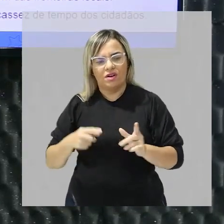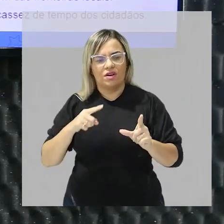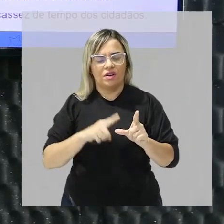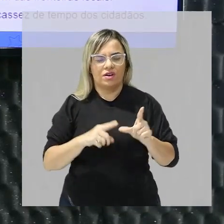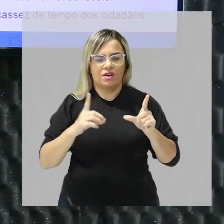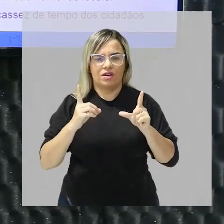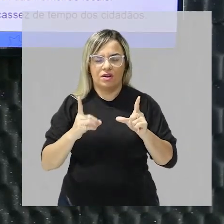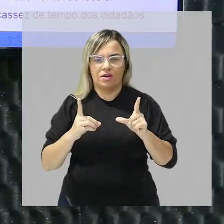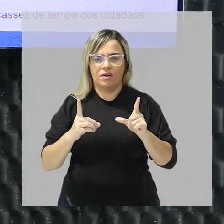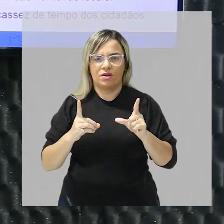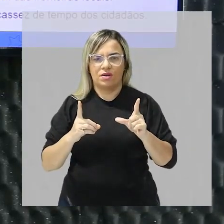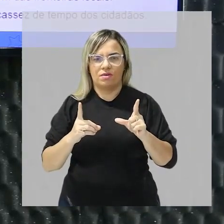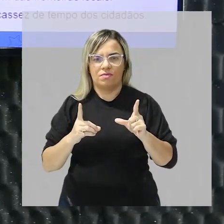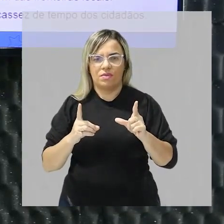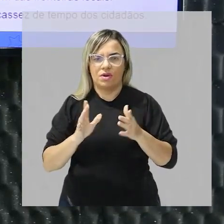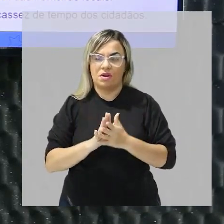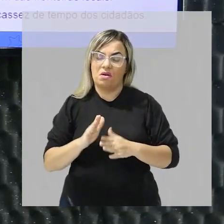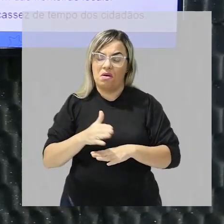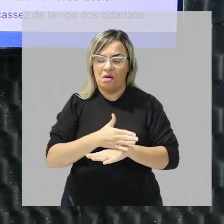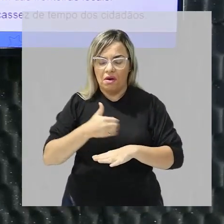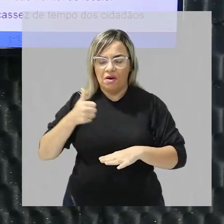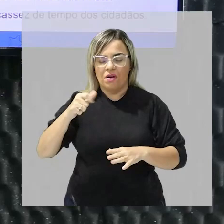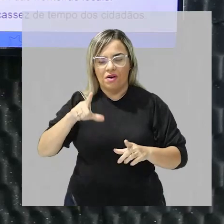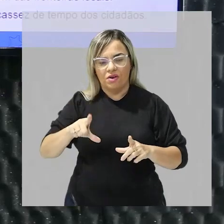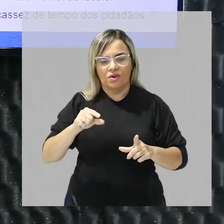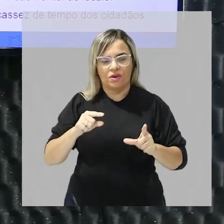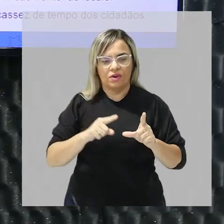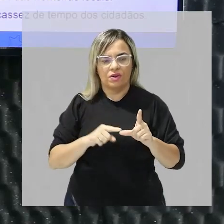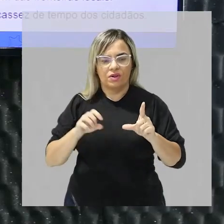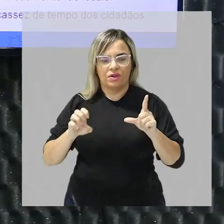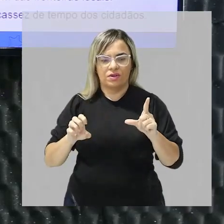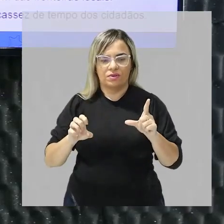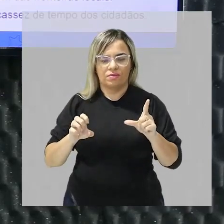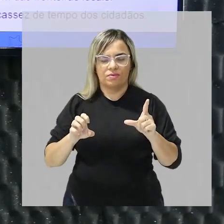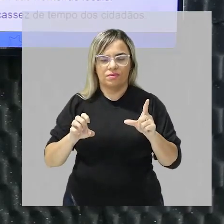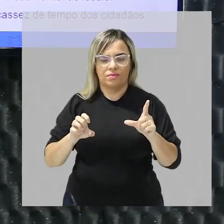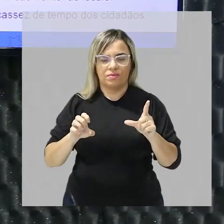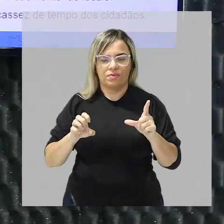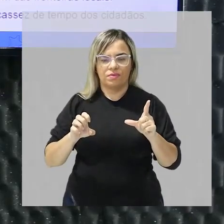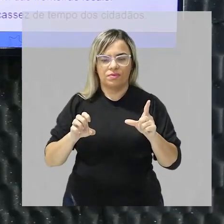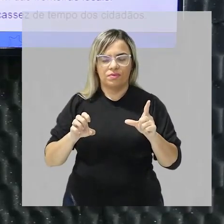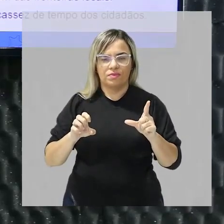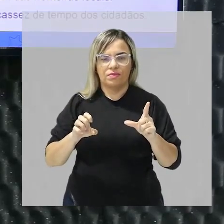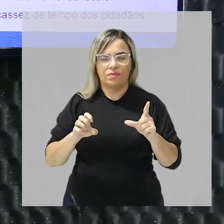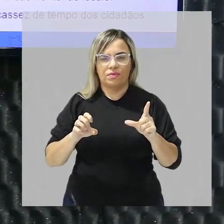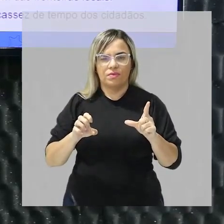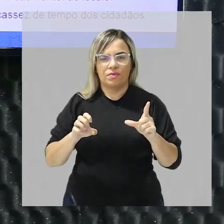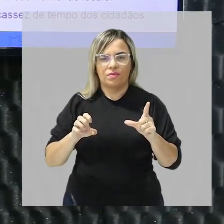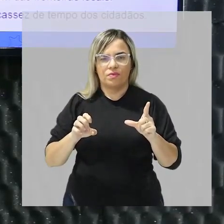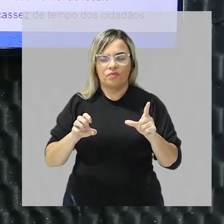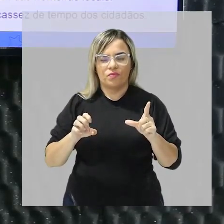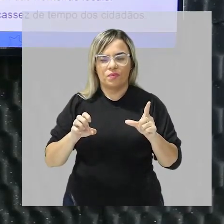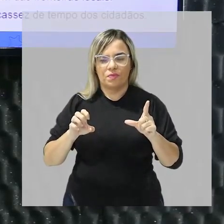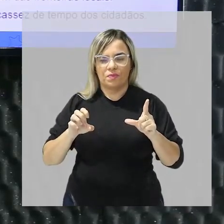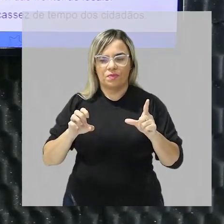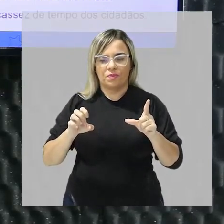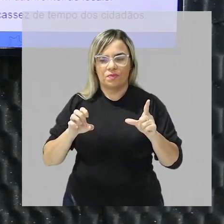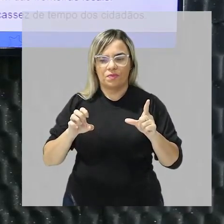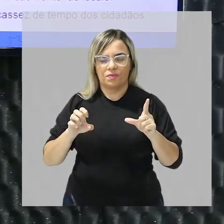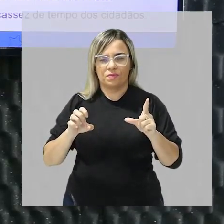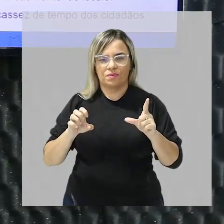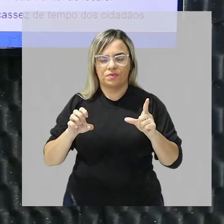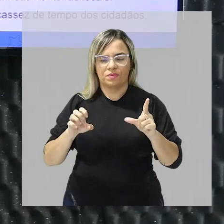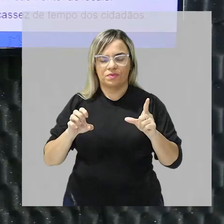é a nossa melhor opção. Letra E. Ampliar a participação pela solução